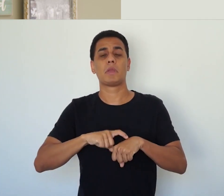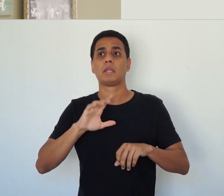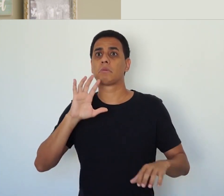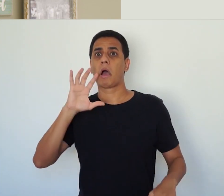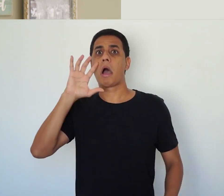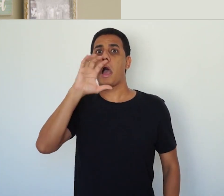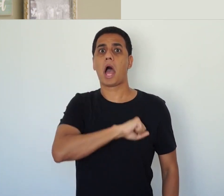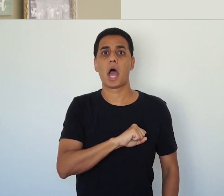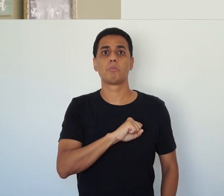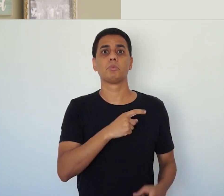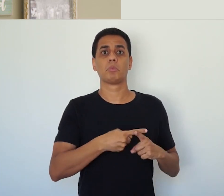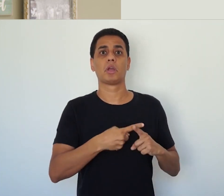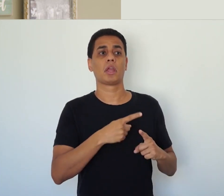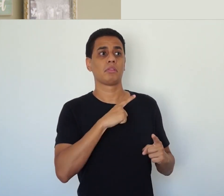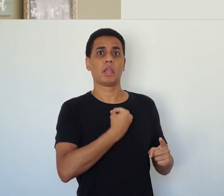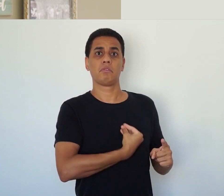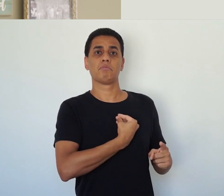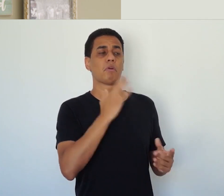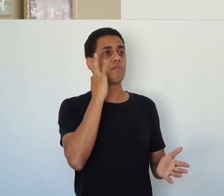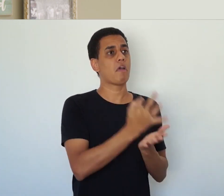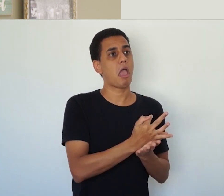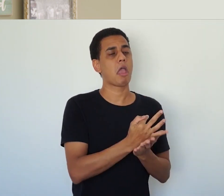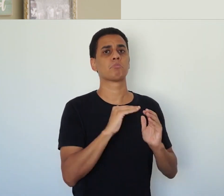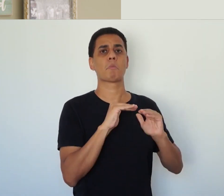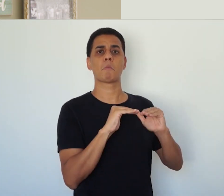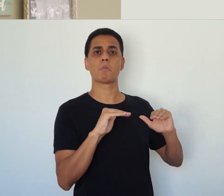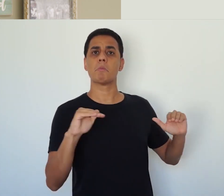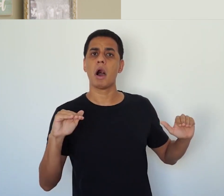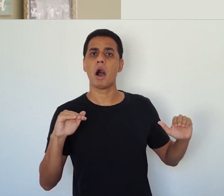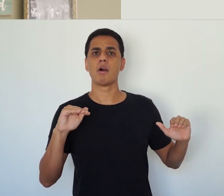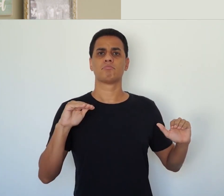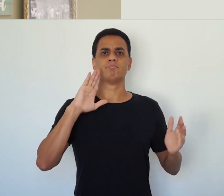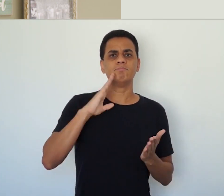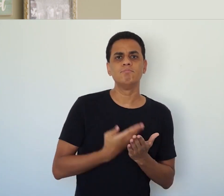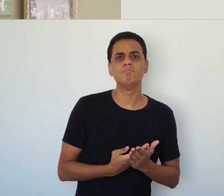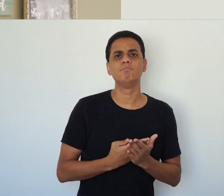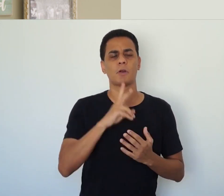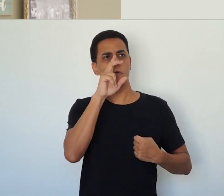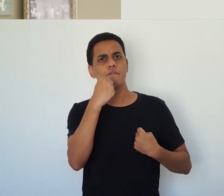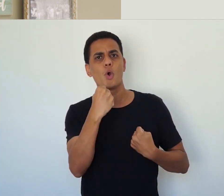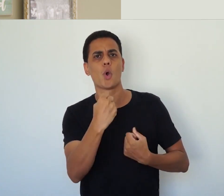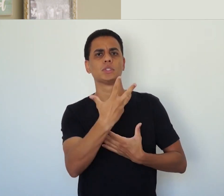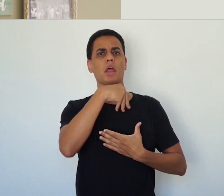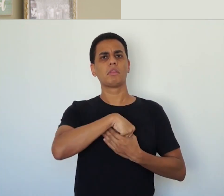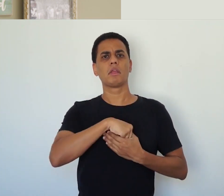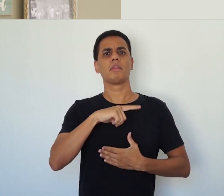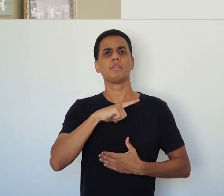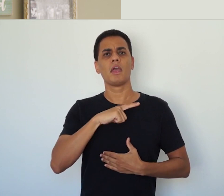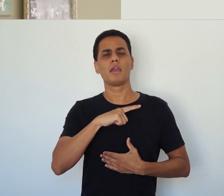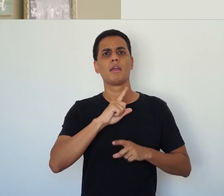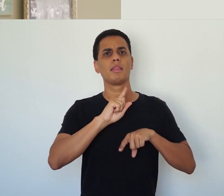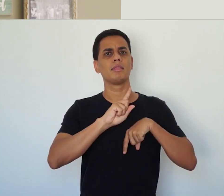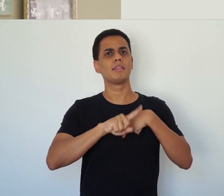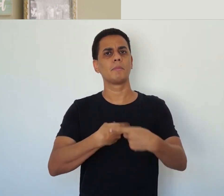nós podemos, de um momento para o outro, sair de uma condição de fé, de segurança, de convicção, de